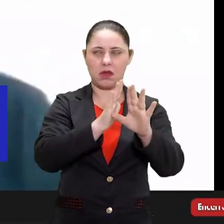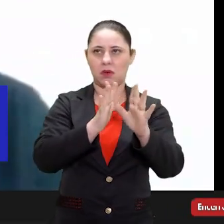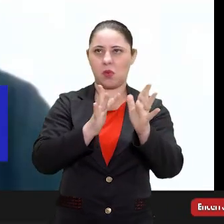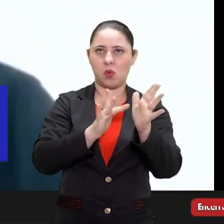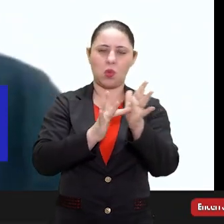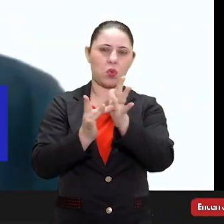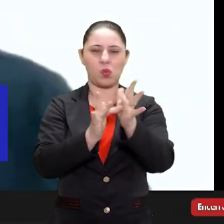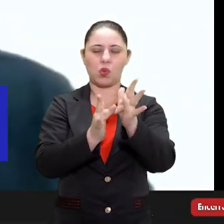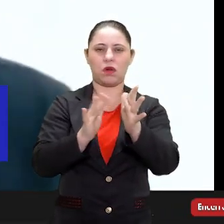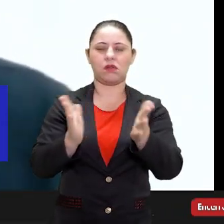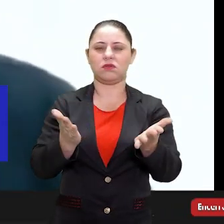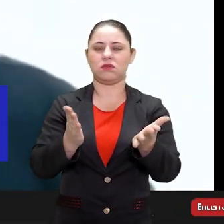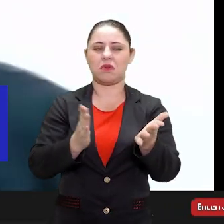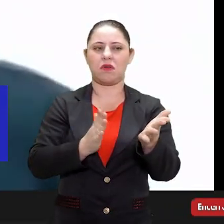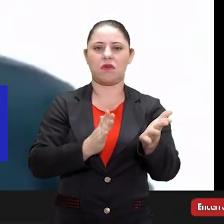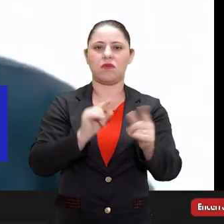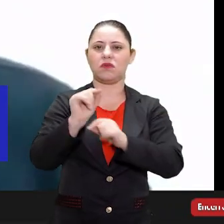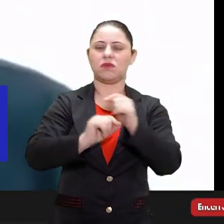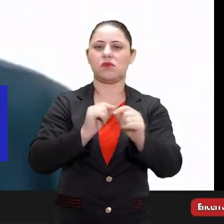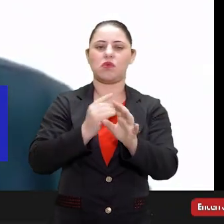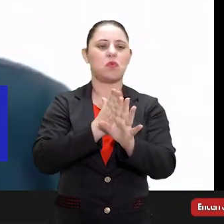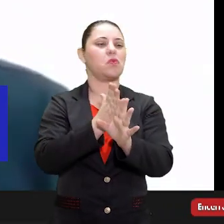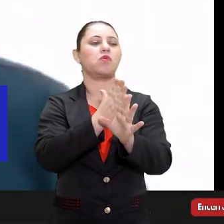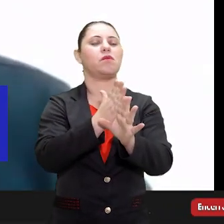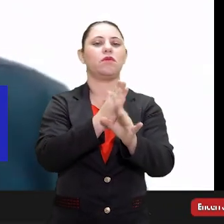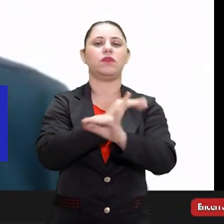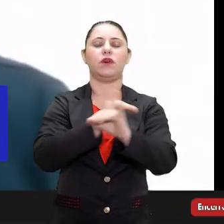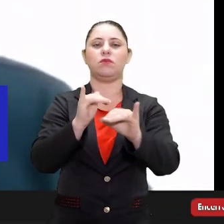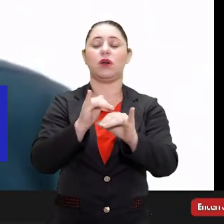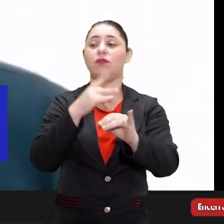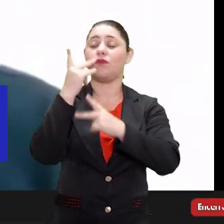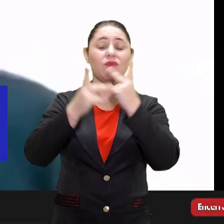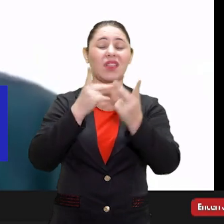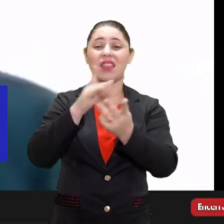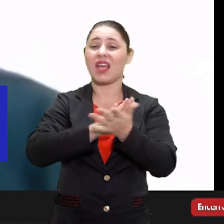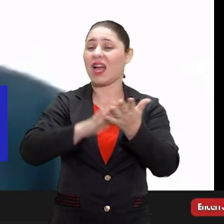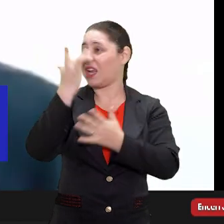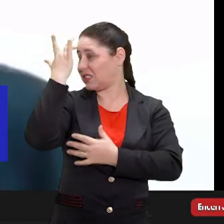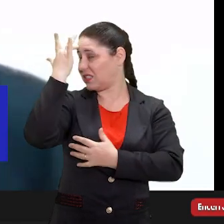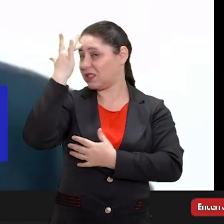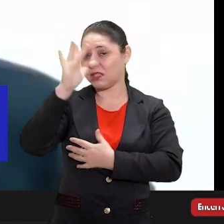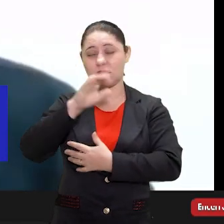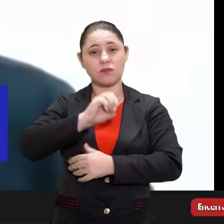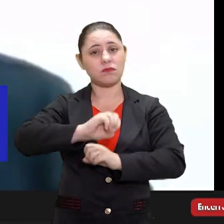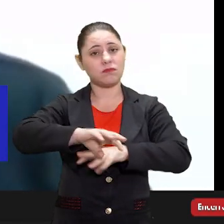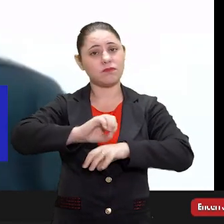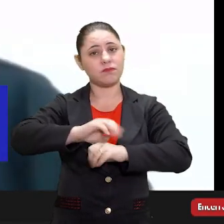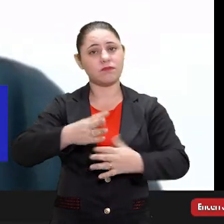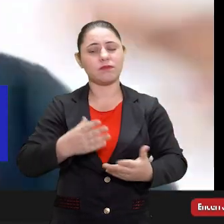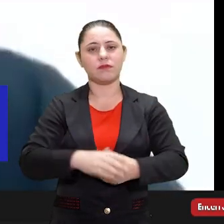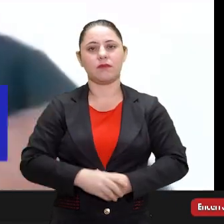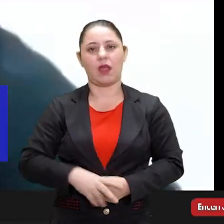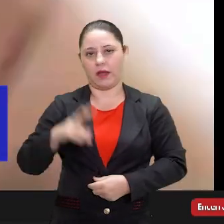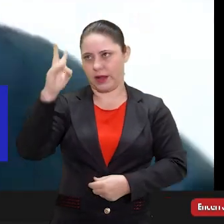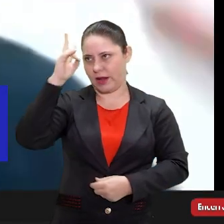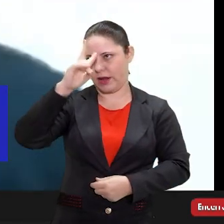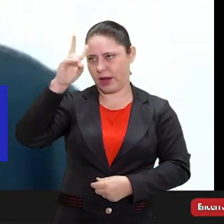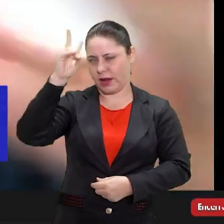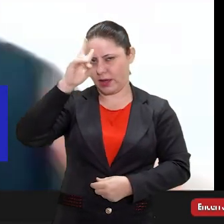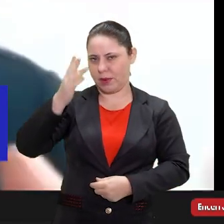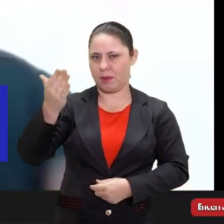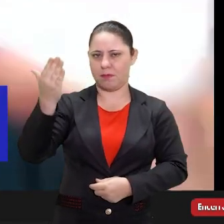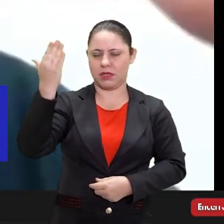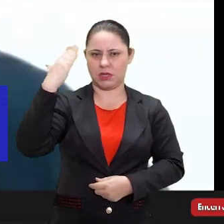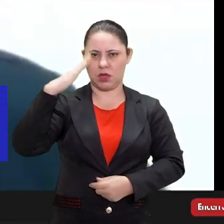autoritário e que joga a todo momento com a desinformação da população. Um governo que não tem